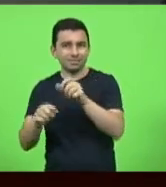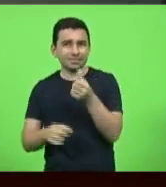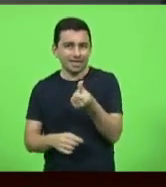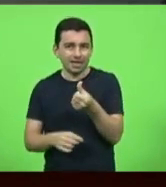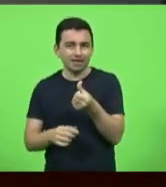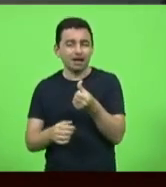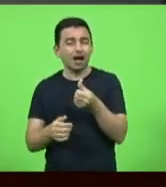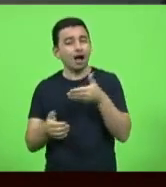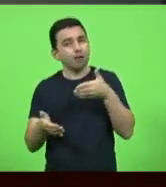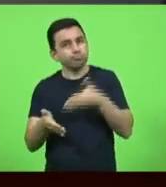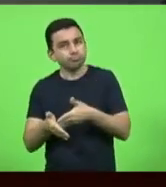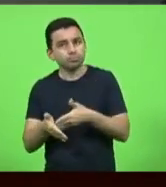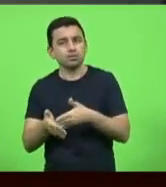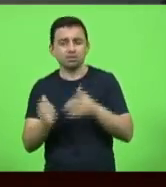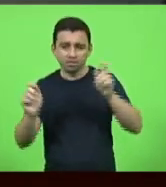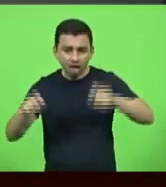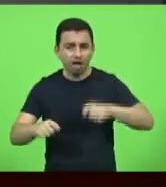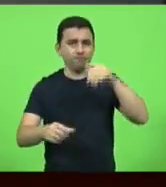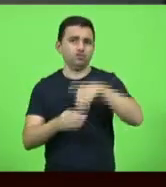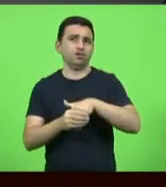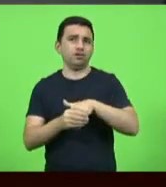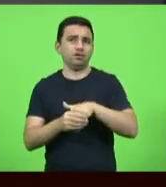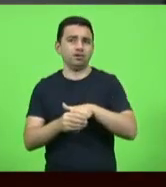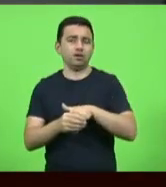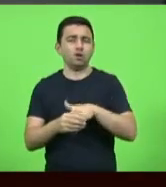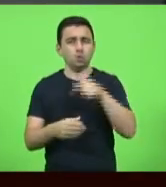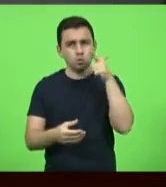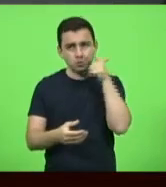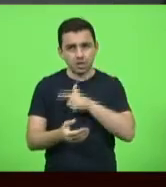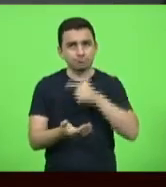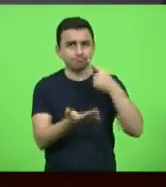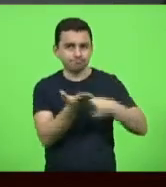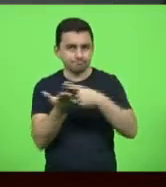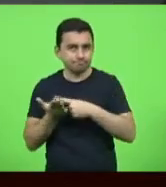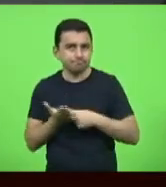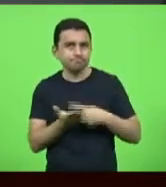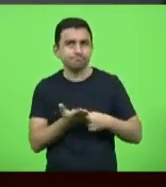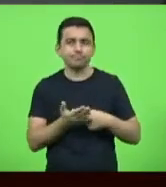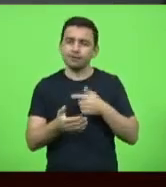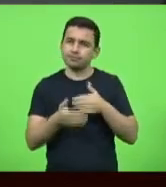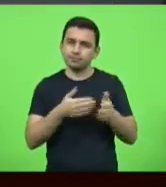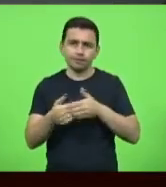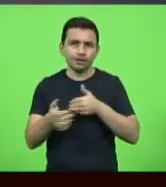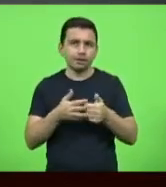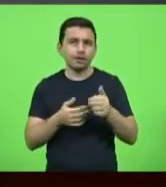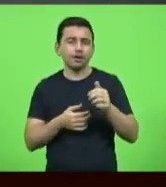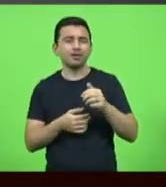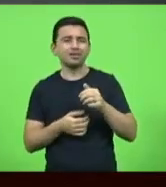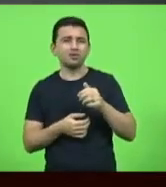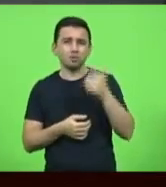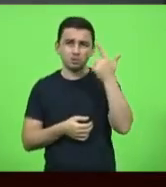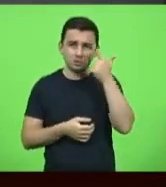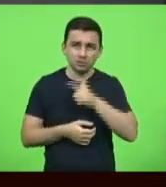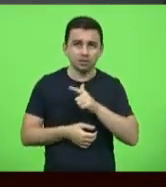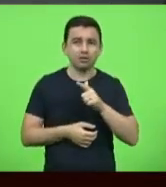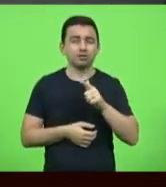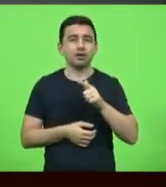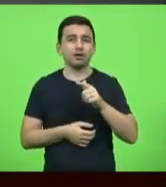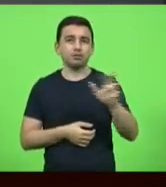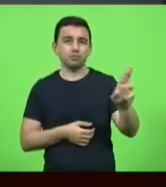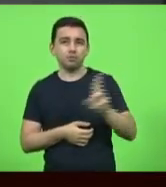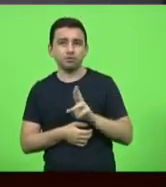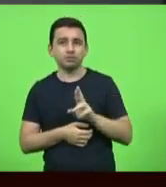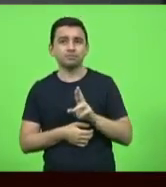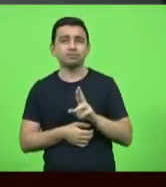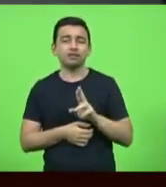possamos votar esse projeto. Aí sim, havendo esse acordo, com ou sem a resposta da diligência, mas pelo menos eu fico numa